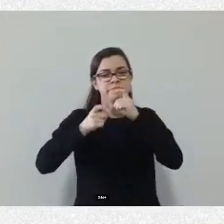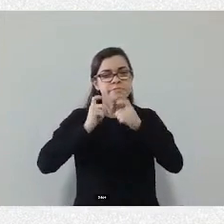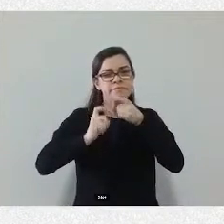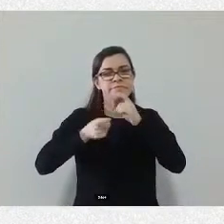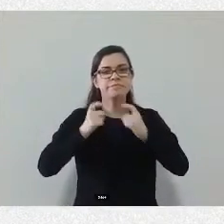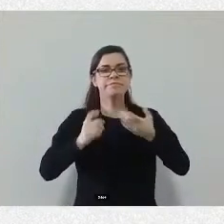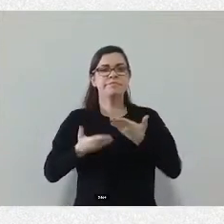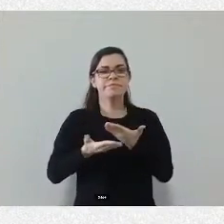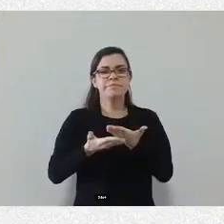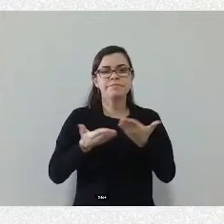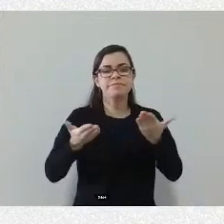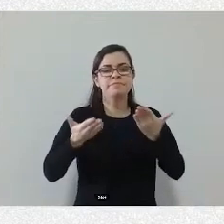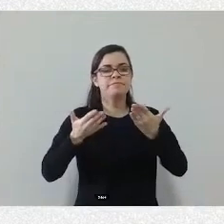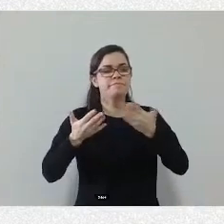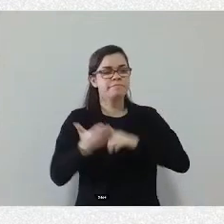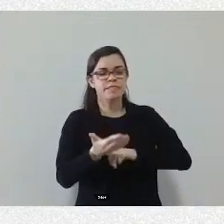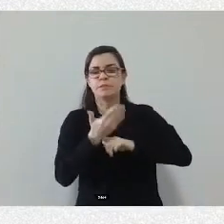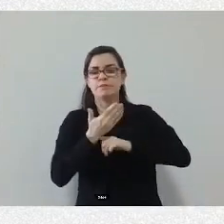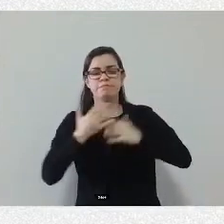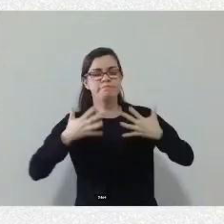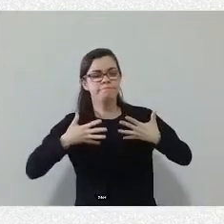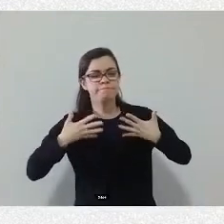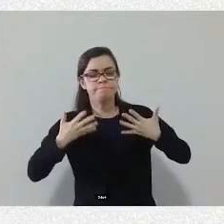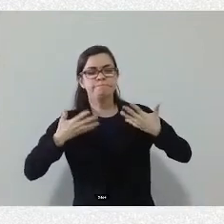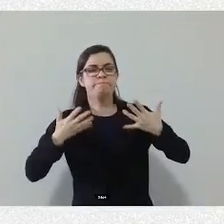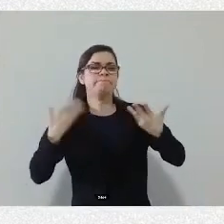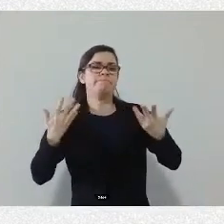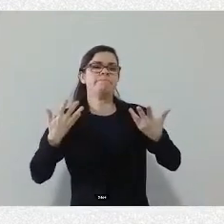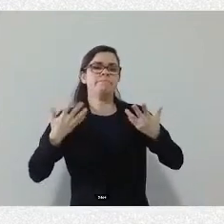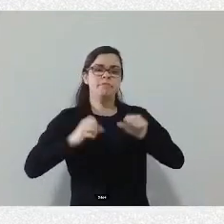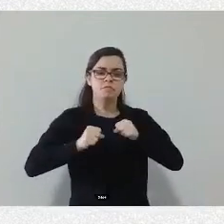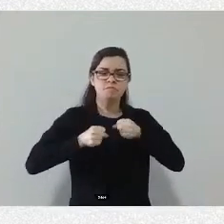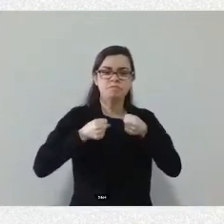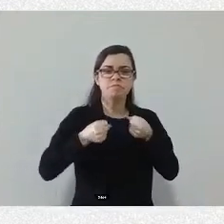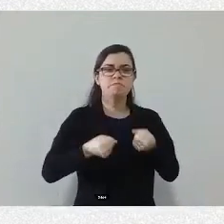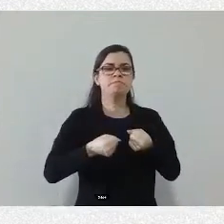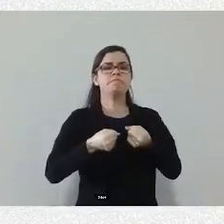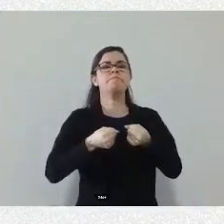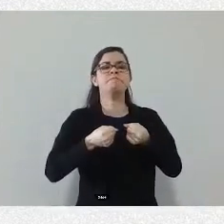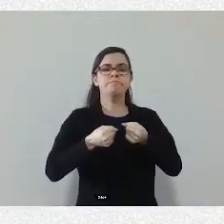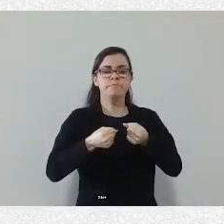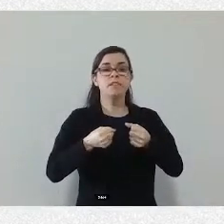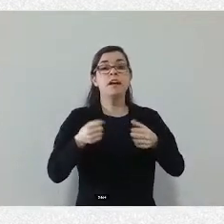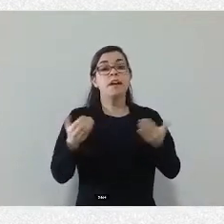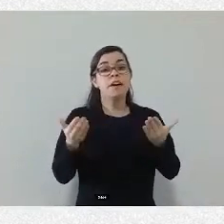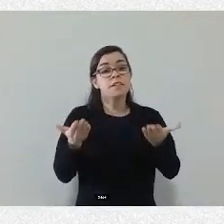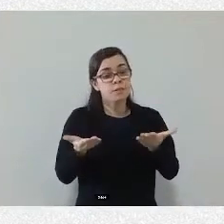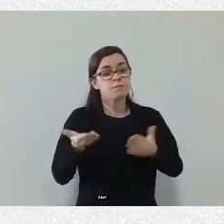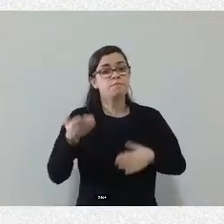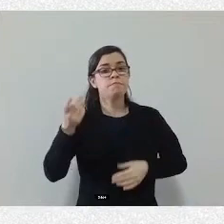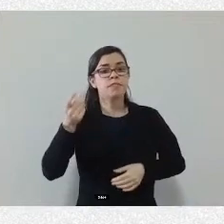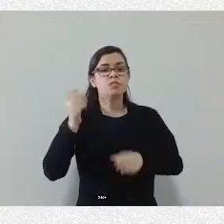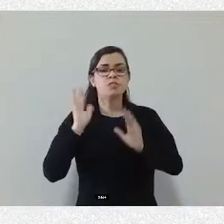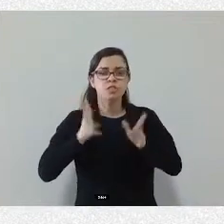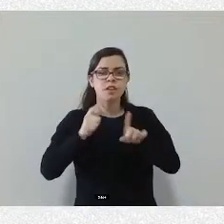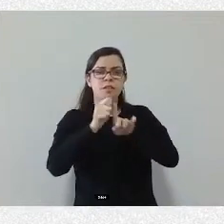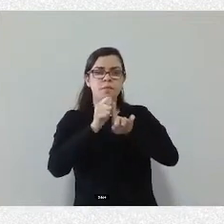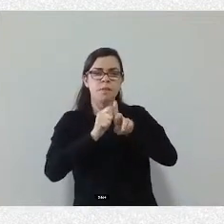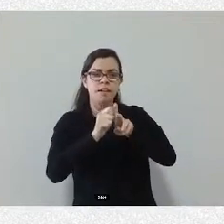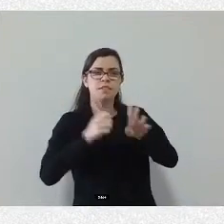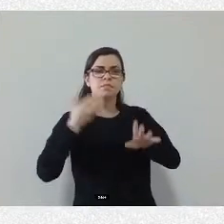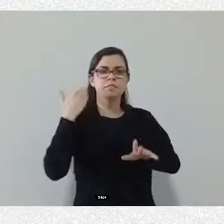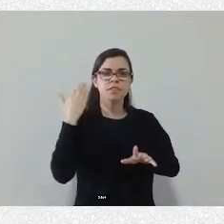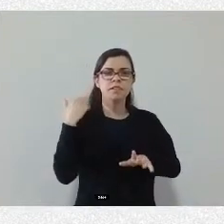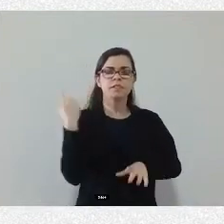grandes motivadores de tudo isso. É uma parceria que a gente vem buscando há alguns meses, então